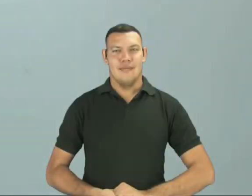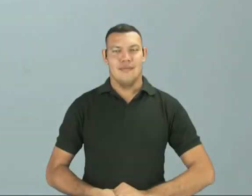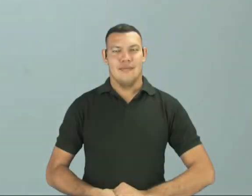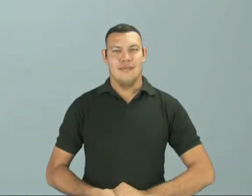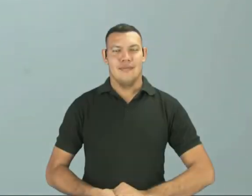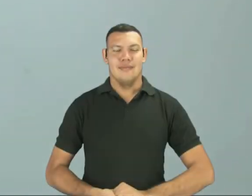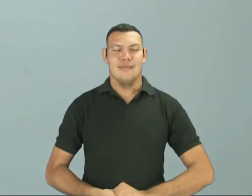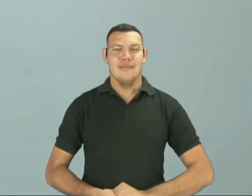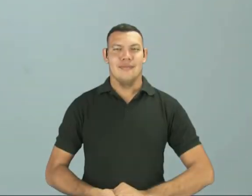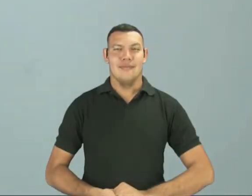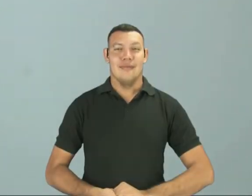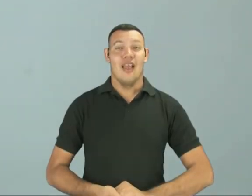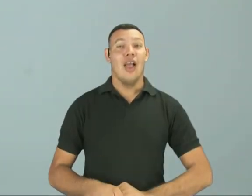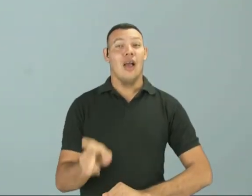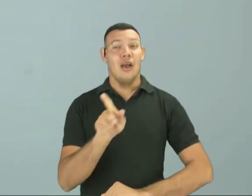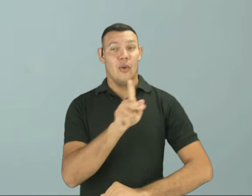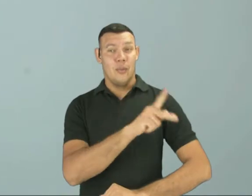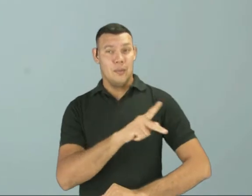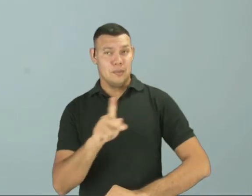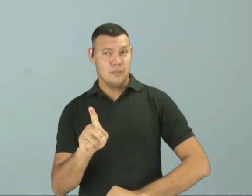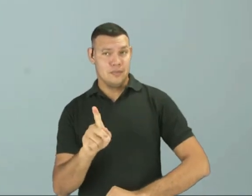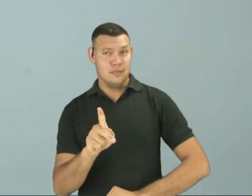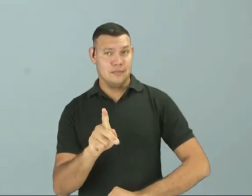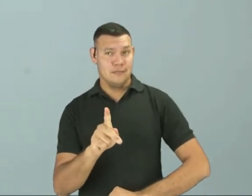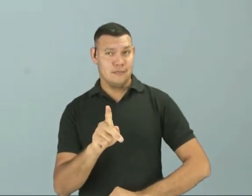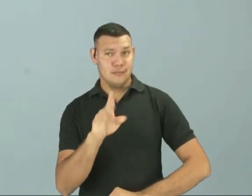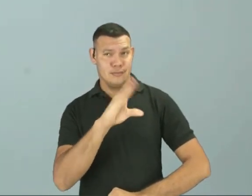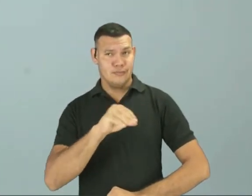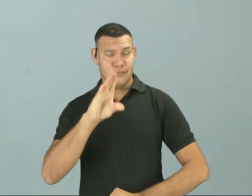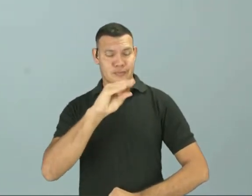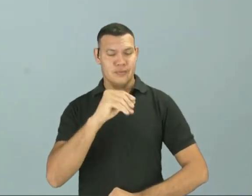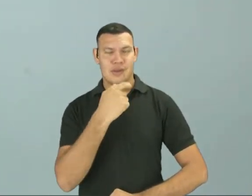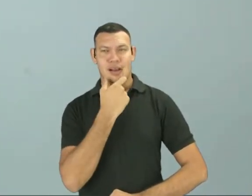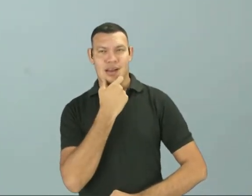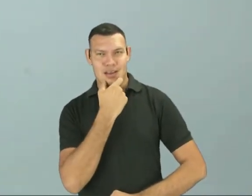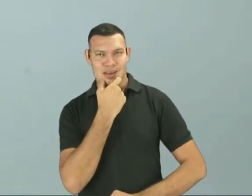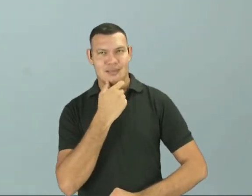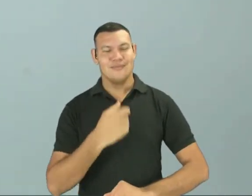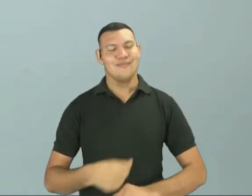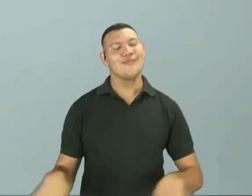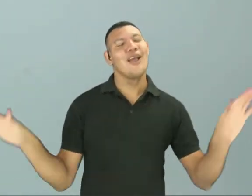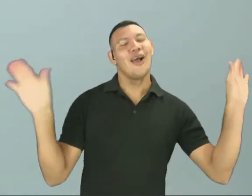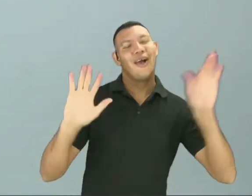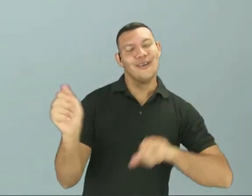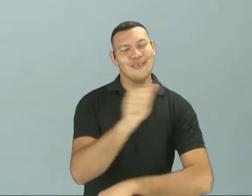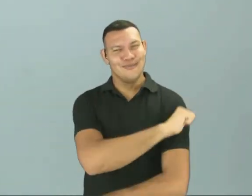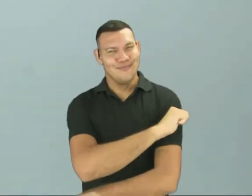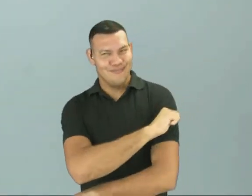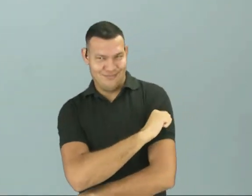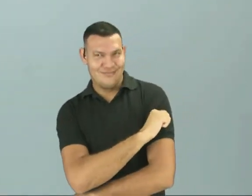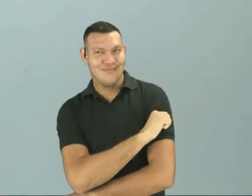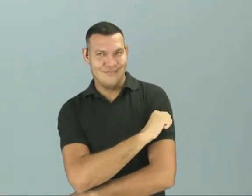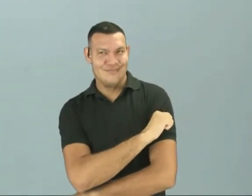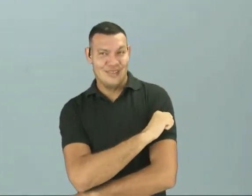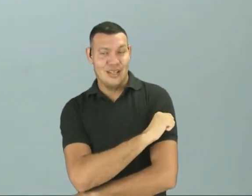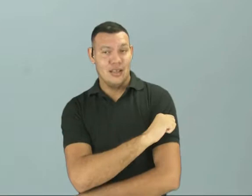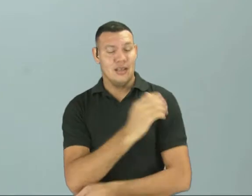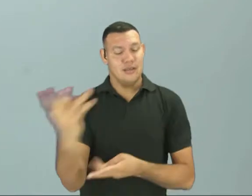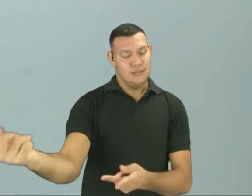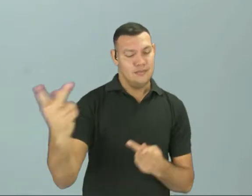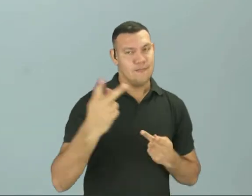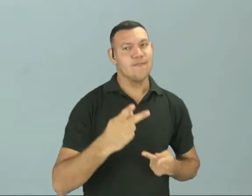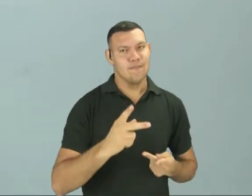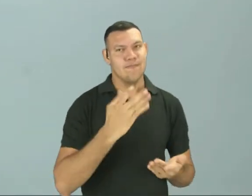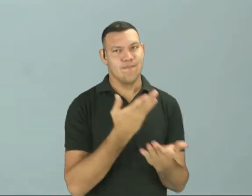Hello students, welcome to our English class. I am teacher Harismar. Olá estudantes, bem-vindo à nossa aula de